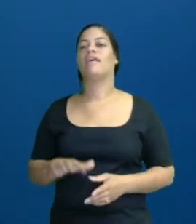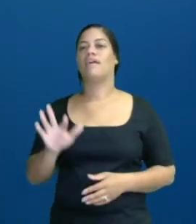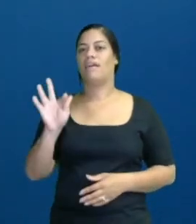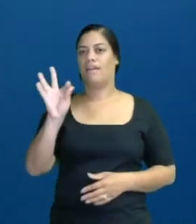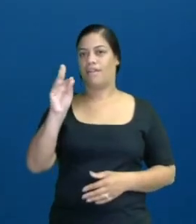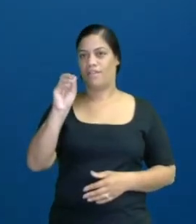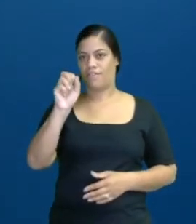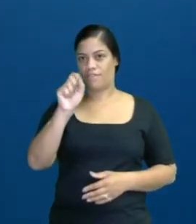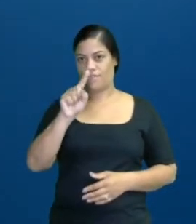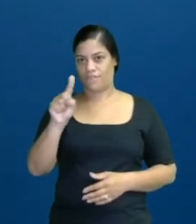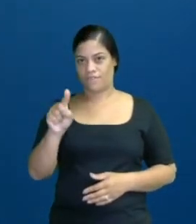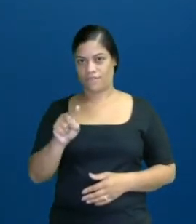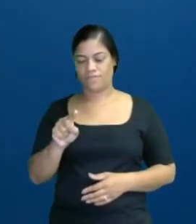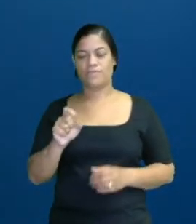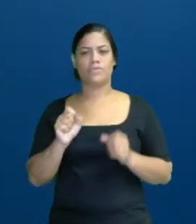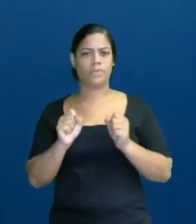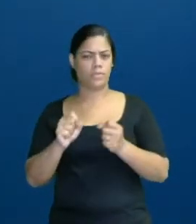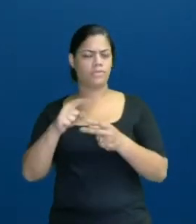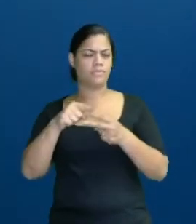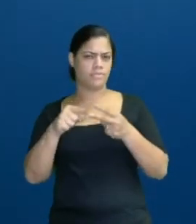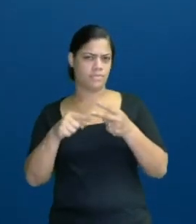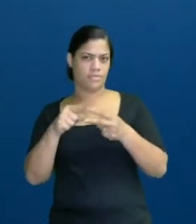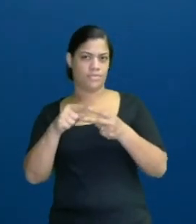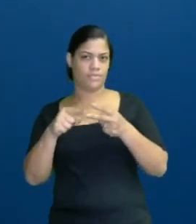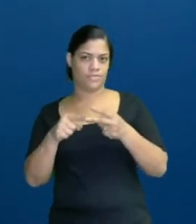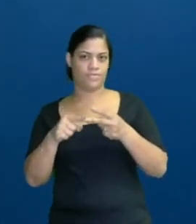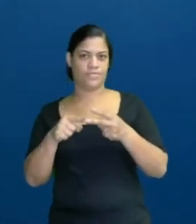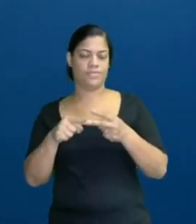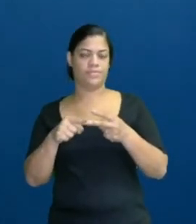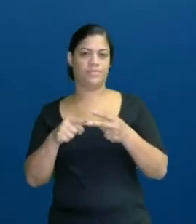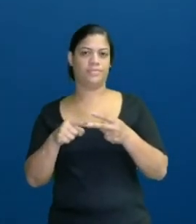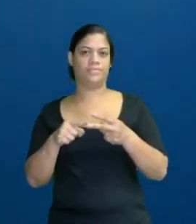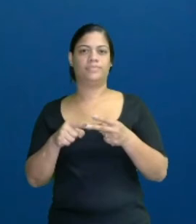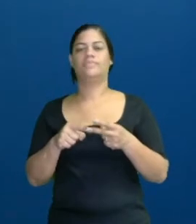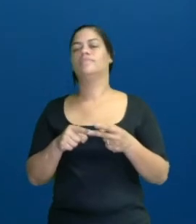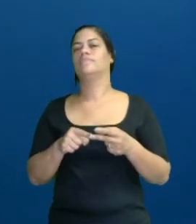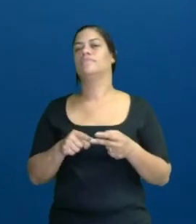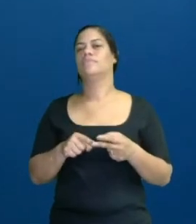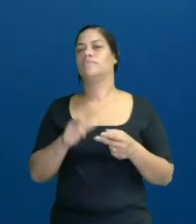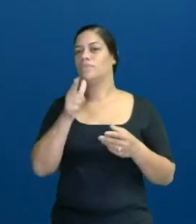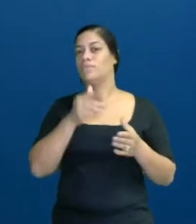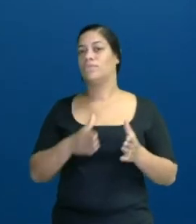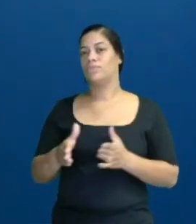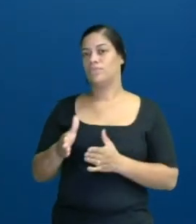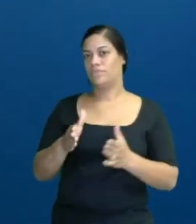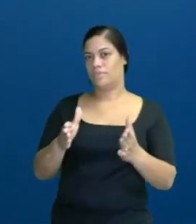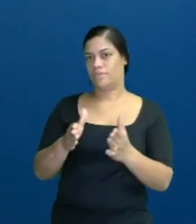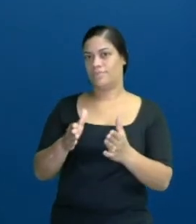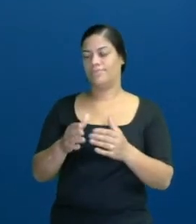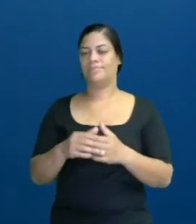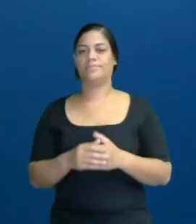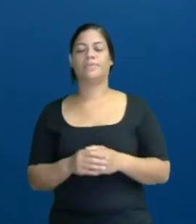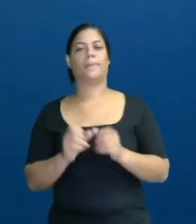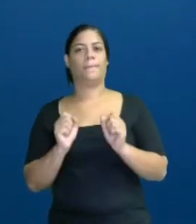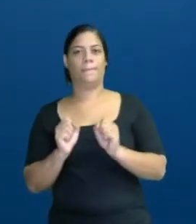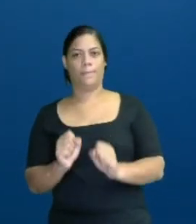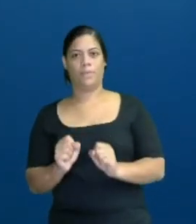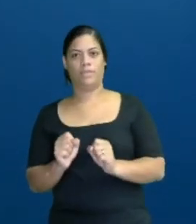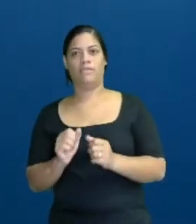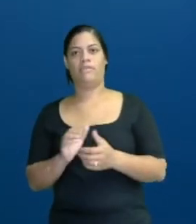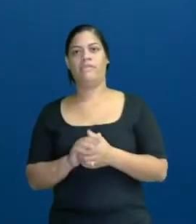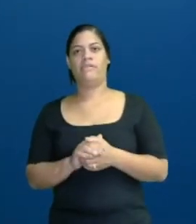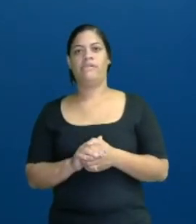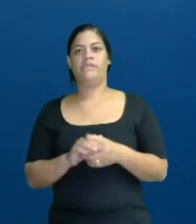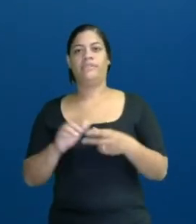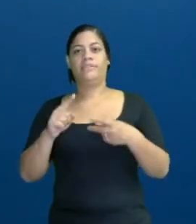foz pode ser de dois tipos, dependendo daquele tipo de rio, se de planalto ou de planície. A foz pode ser de